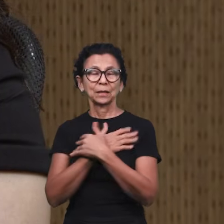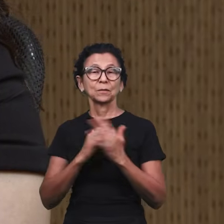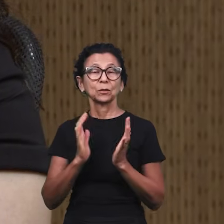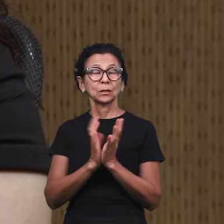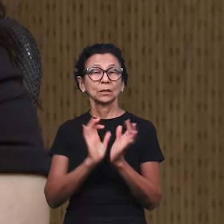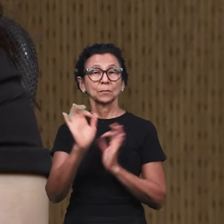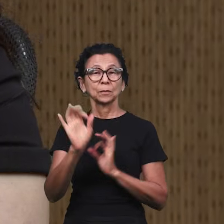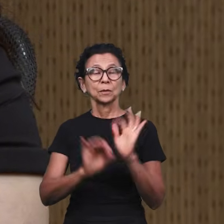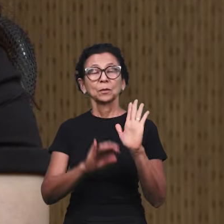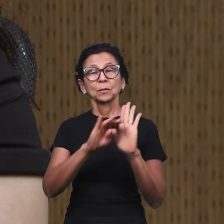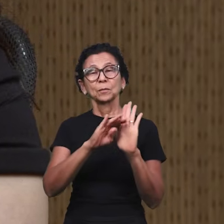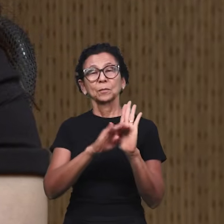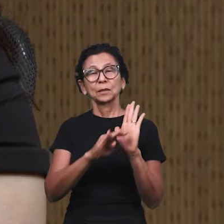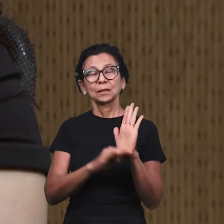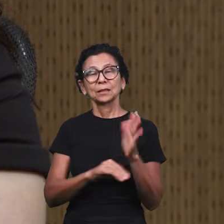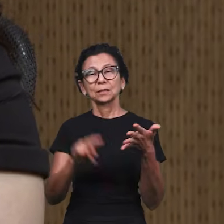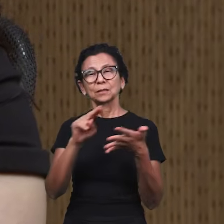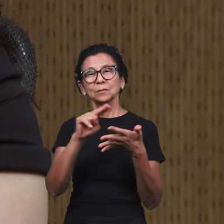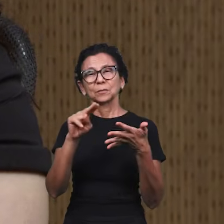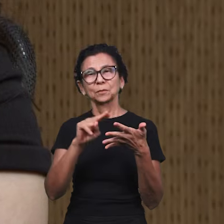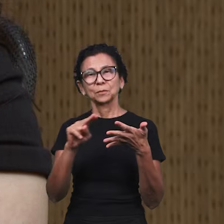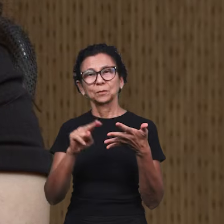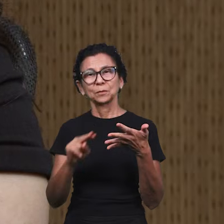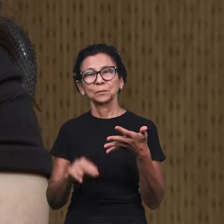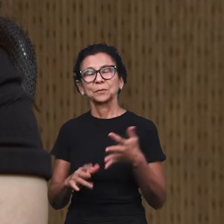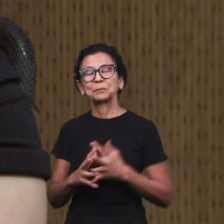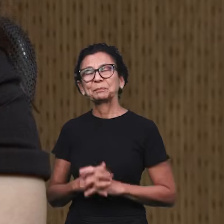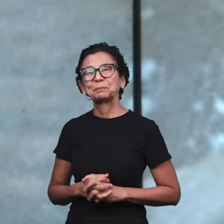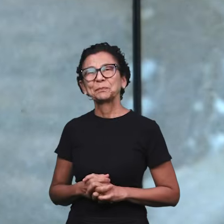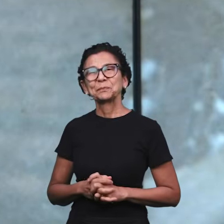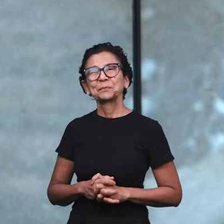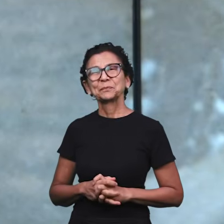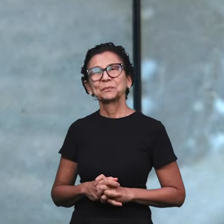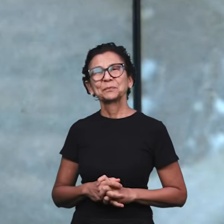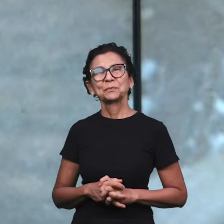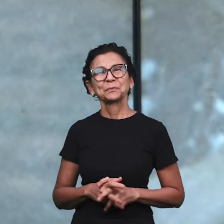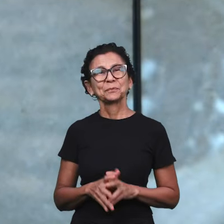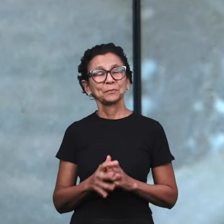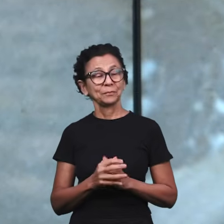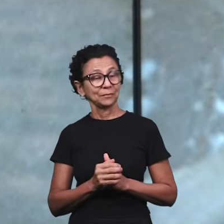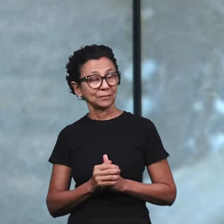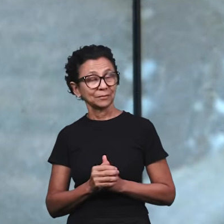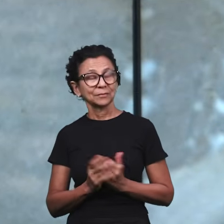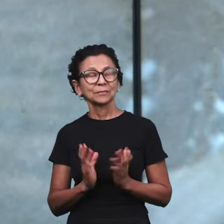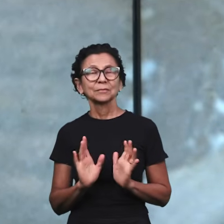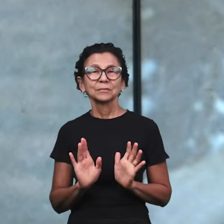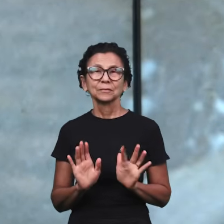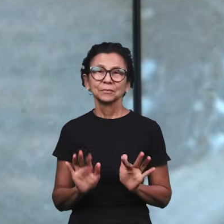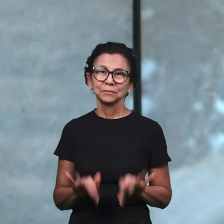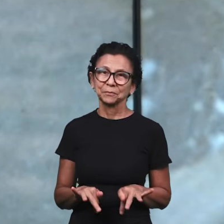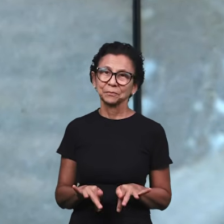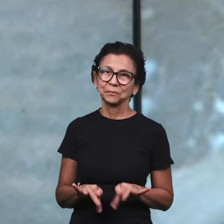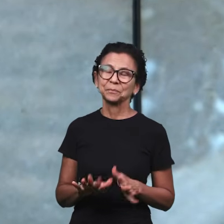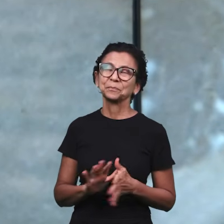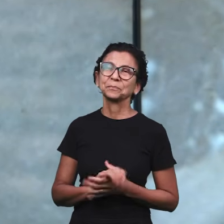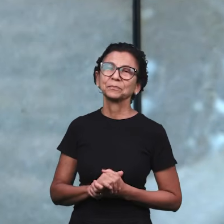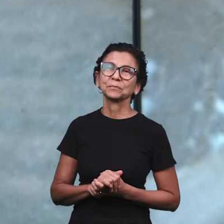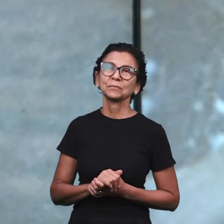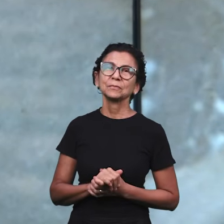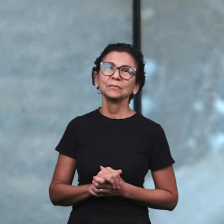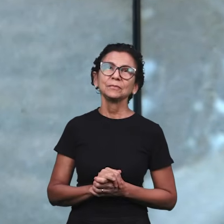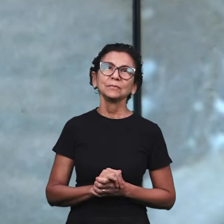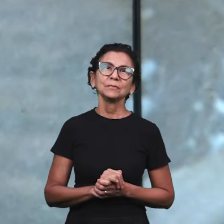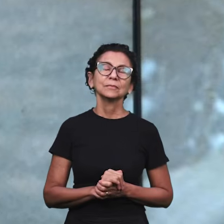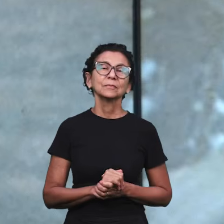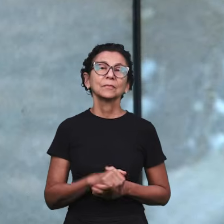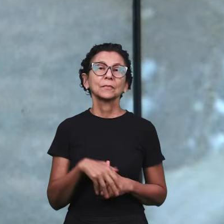produção também. Mandar um abraço para o Daniel, para a Nínive e para a Raíssa. Amém. Estamos chegando ao final de mais uma edição do